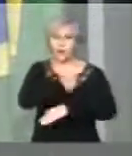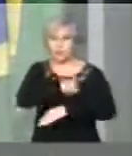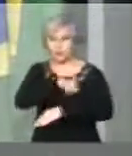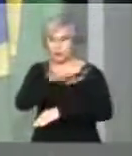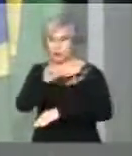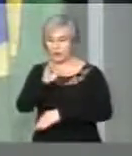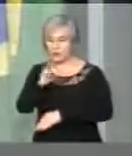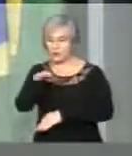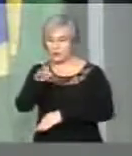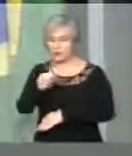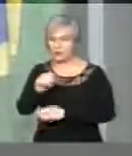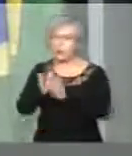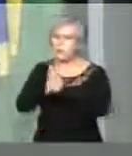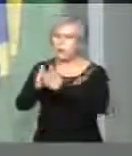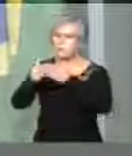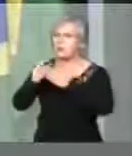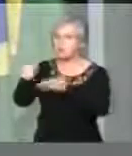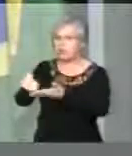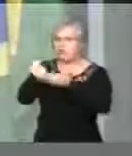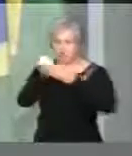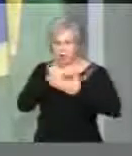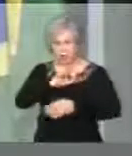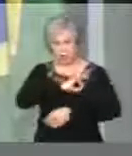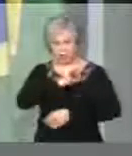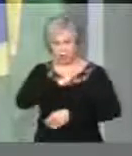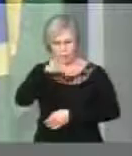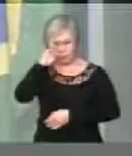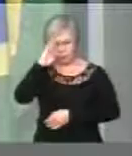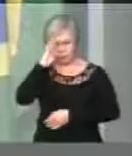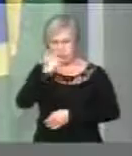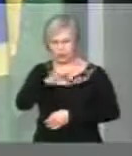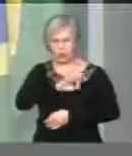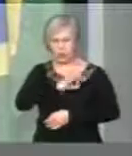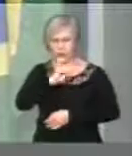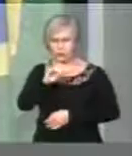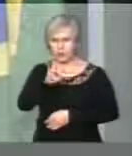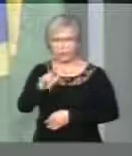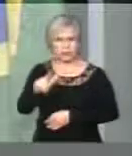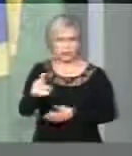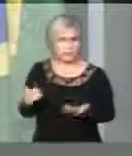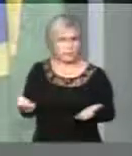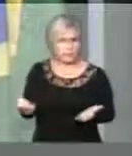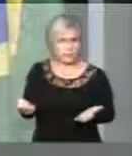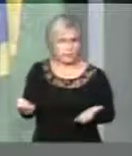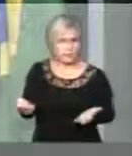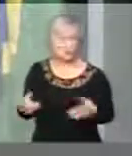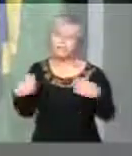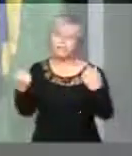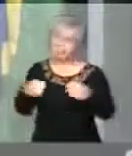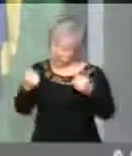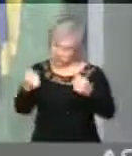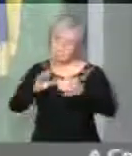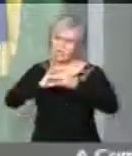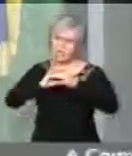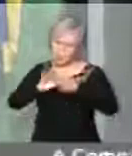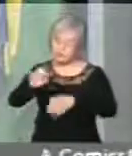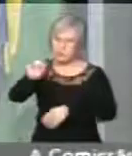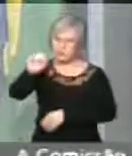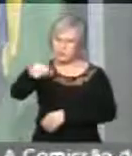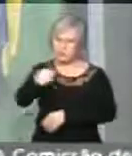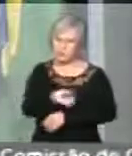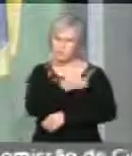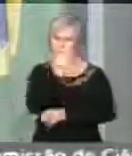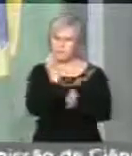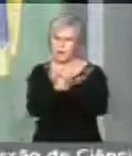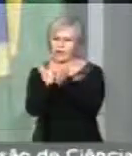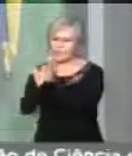que contar com o apoio da Polícia Militar ou da Polícia Civil. Por isso que o porte de arma tem que ser concedido, sim, para essas